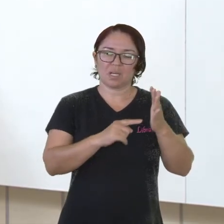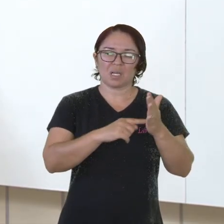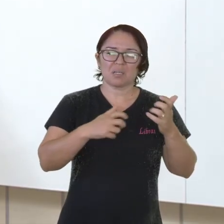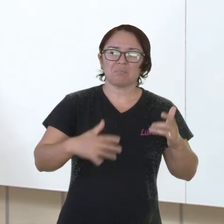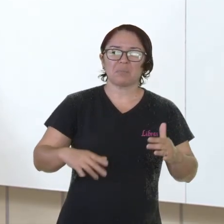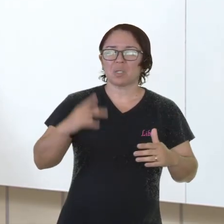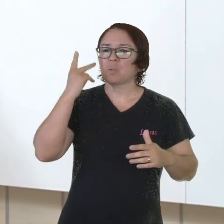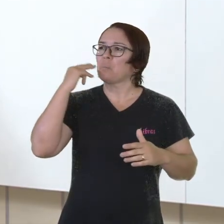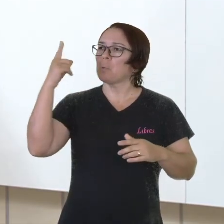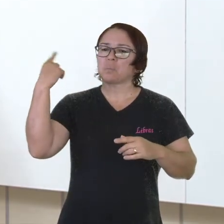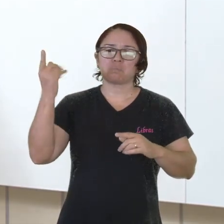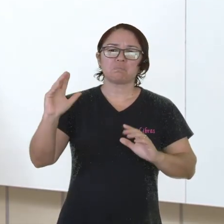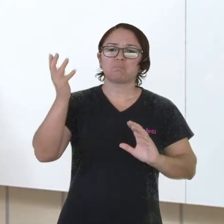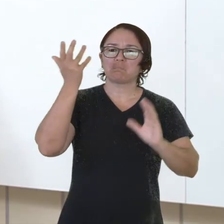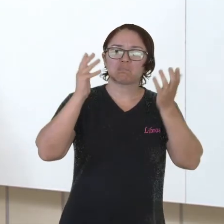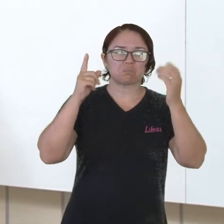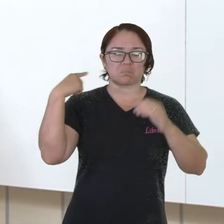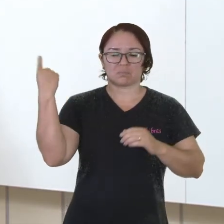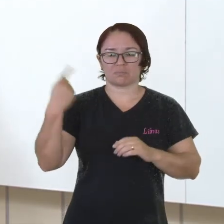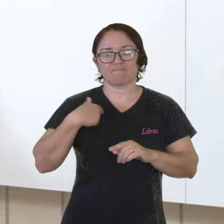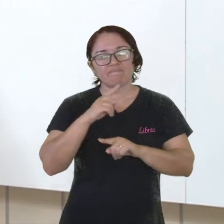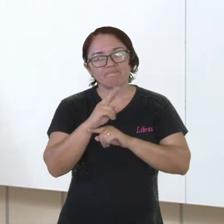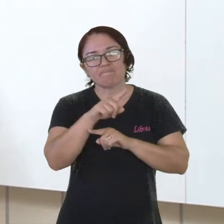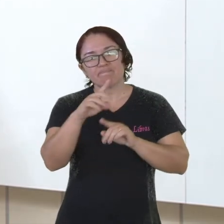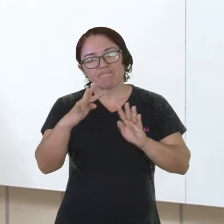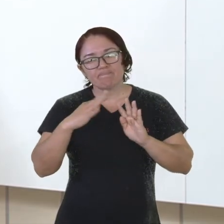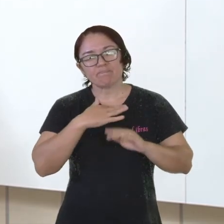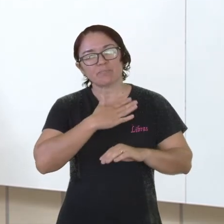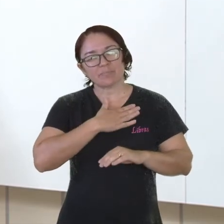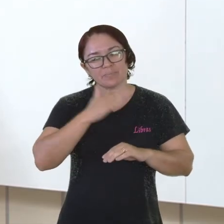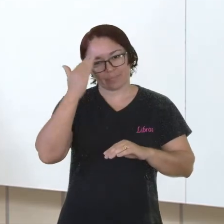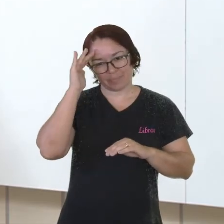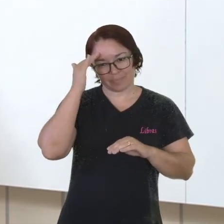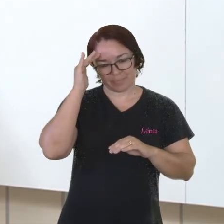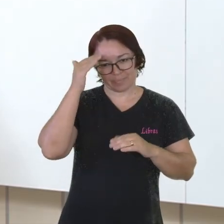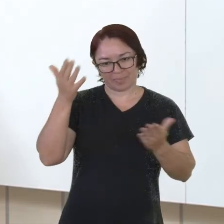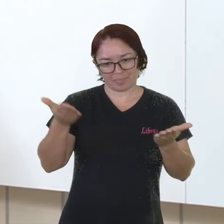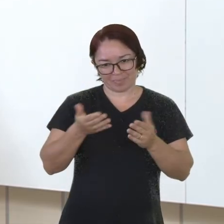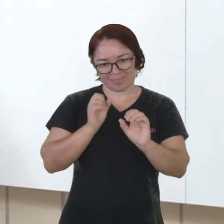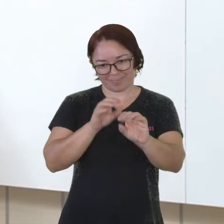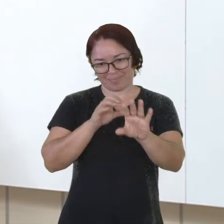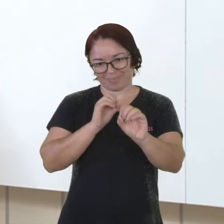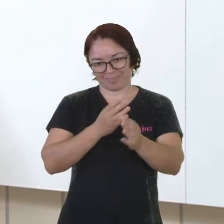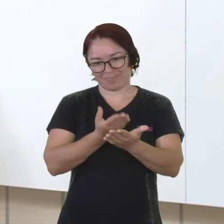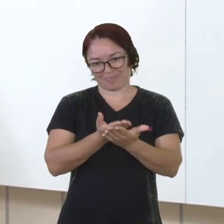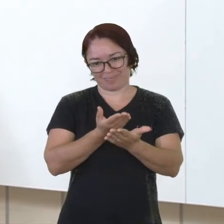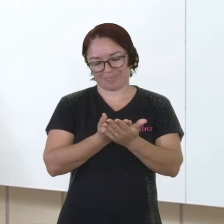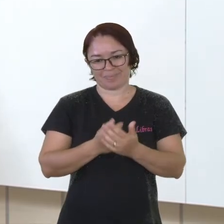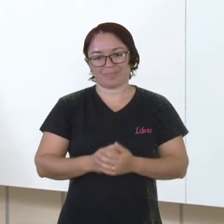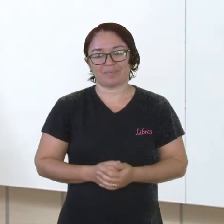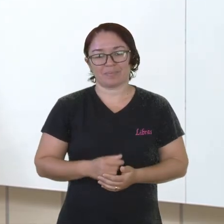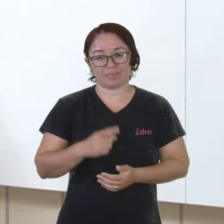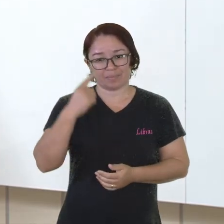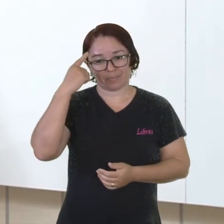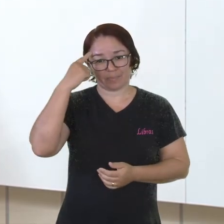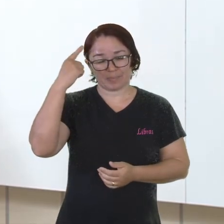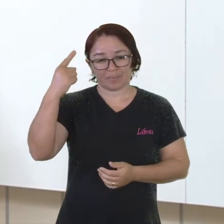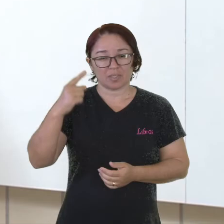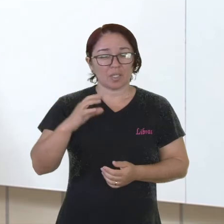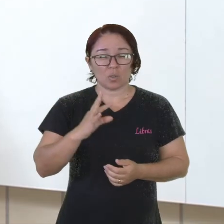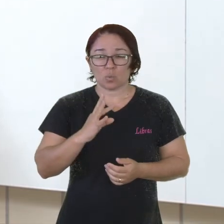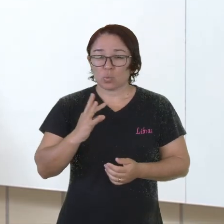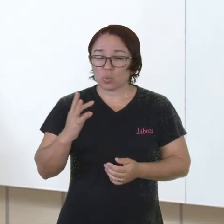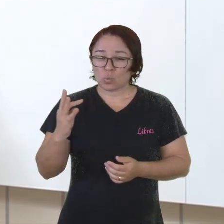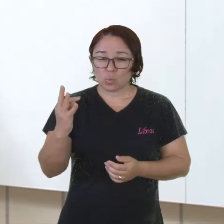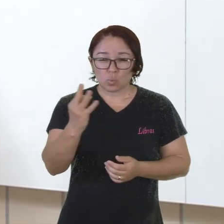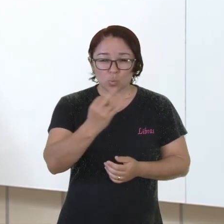dia a dia. Espero que vocês tenham gostado, que tenham entendido e compreendido a nossa aula de hoje. Não esqueça, todo o nosso material está